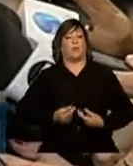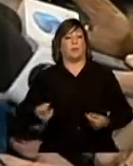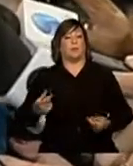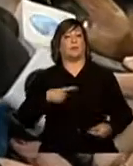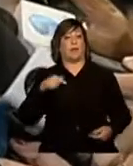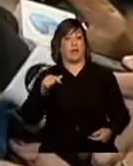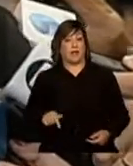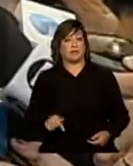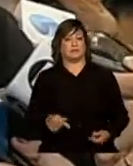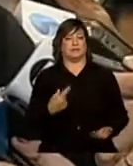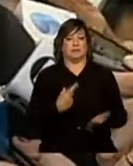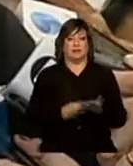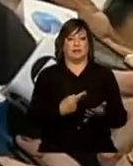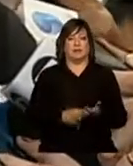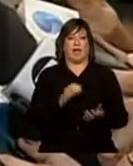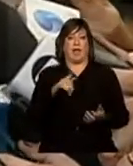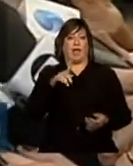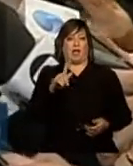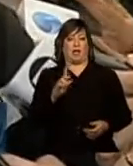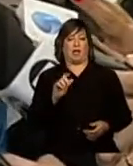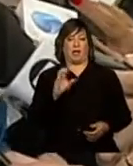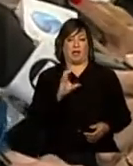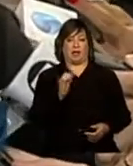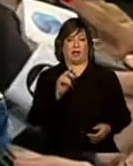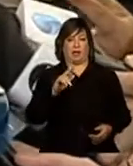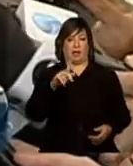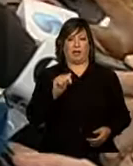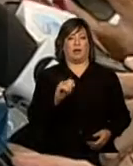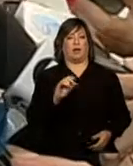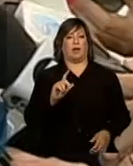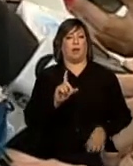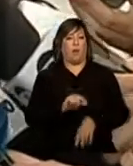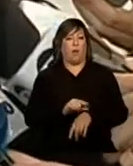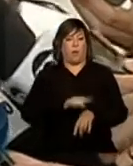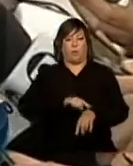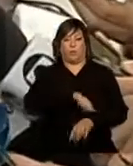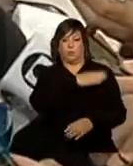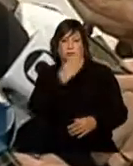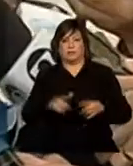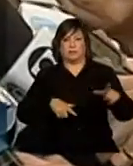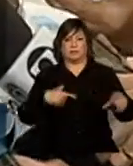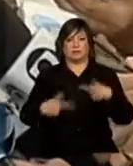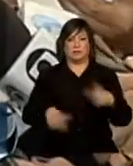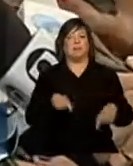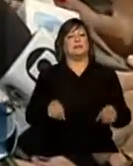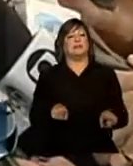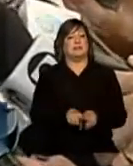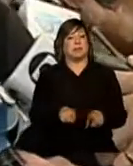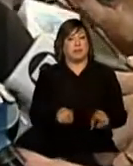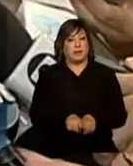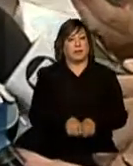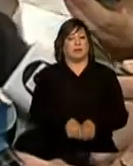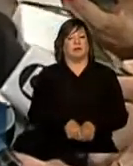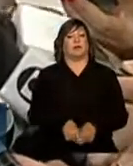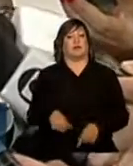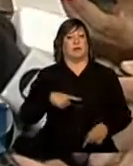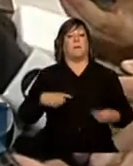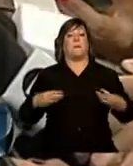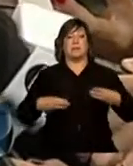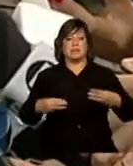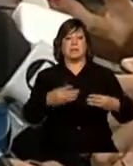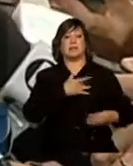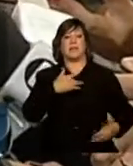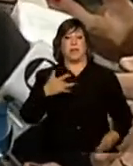se tenta negociar a carga horária. Então, o programa vem para isso também. Está reforçado o diagnóstico do Ministério da